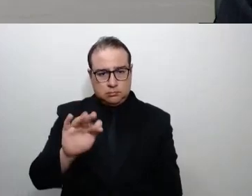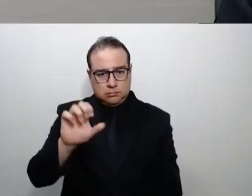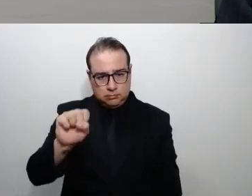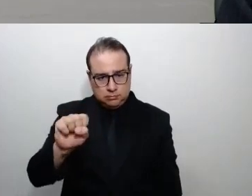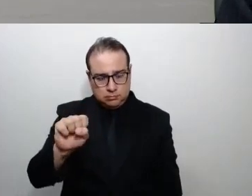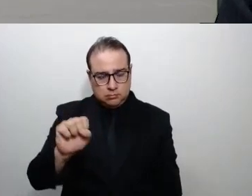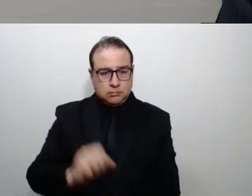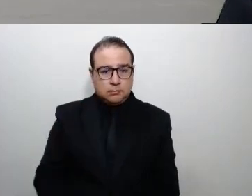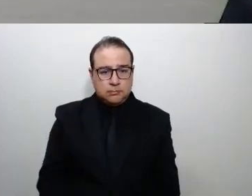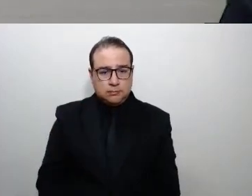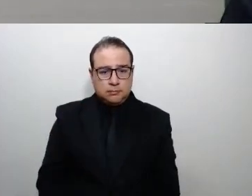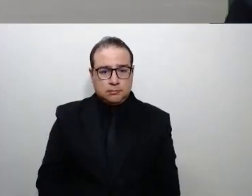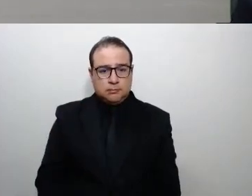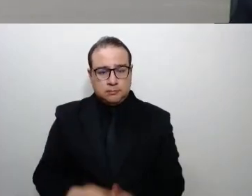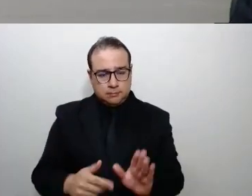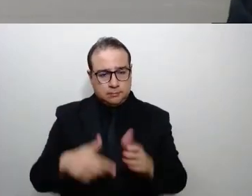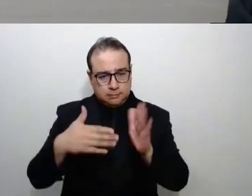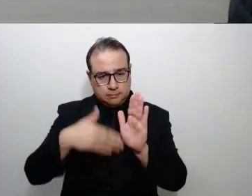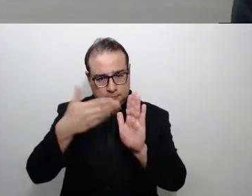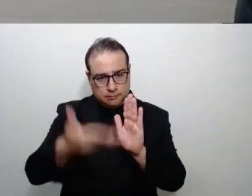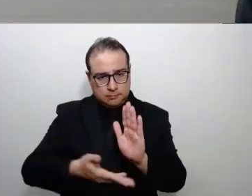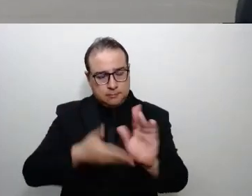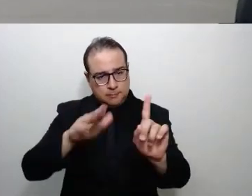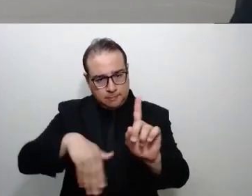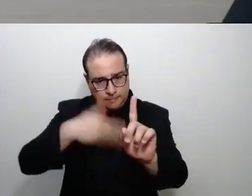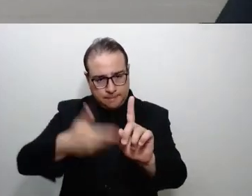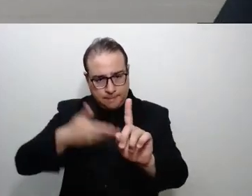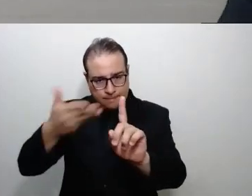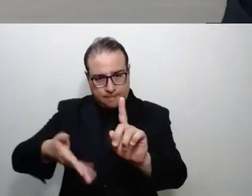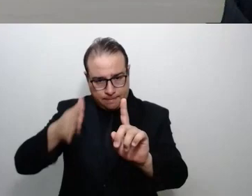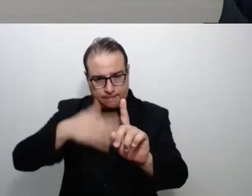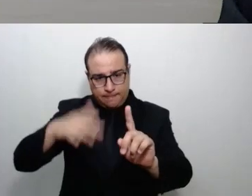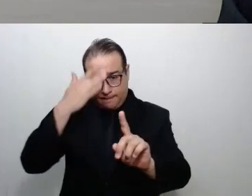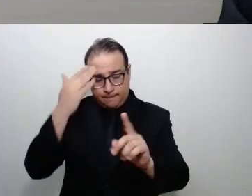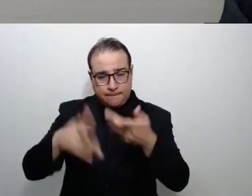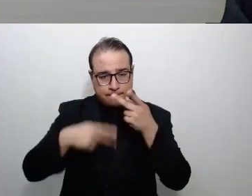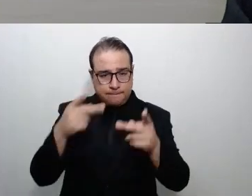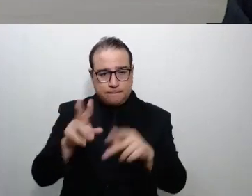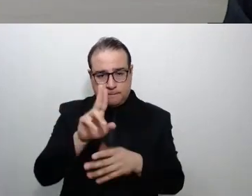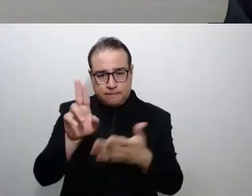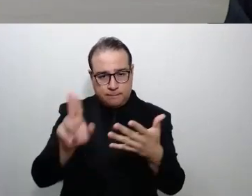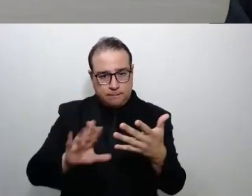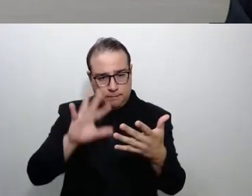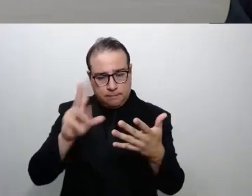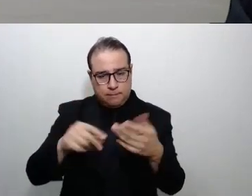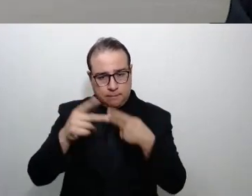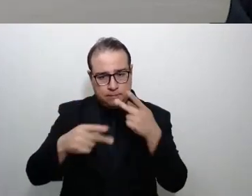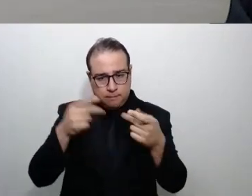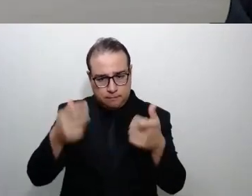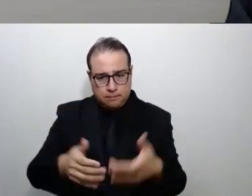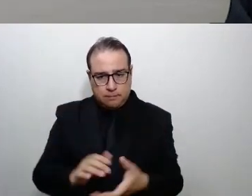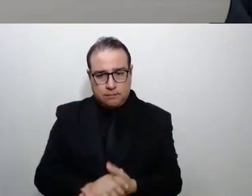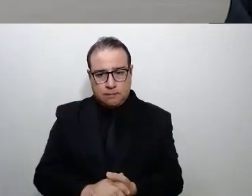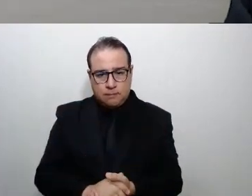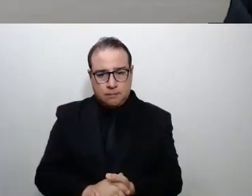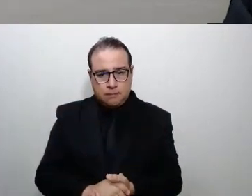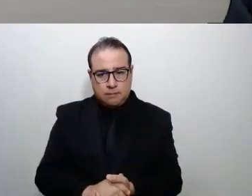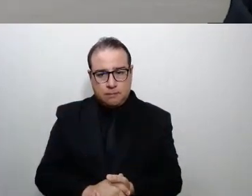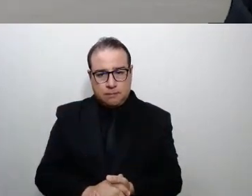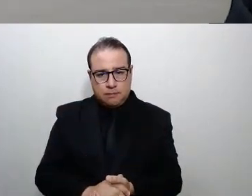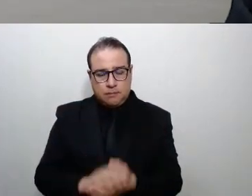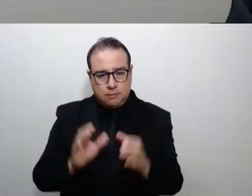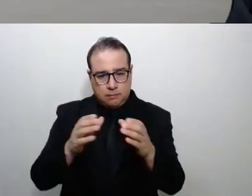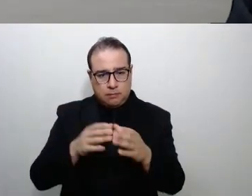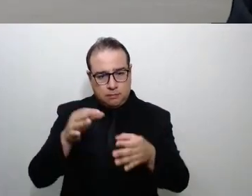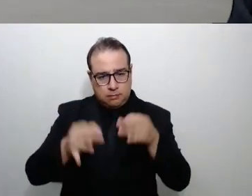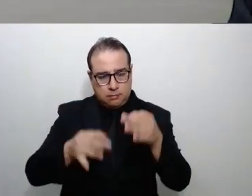apresenta as minhas saudações a todas as autoridades já dominadas pelo cerimonial destaque para o Tribunal de